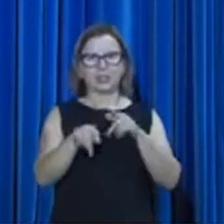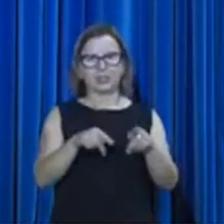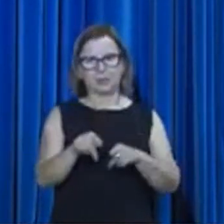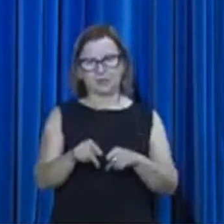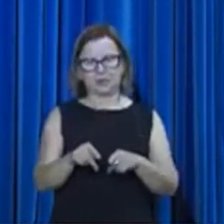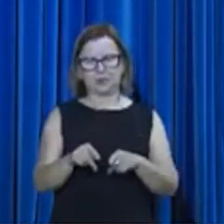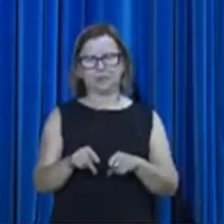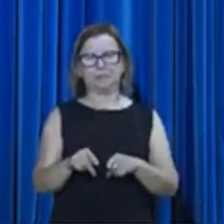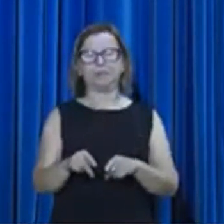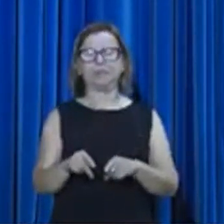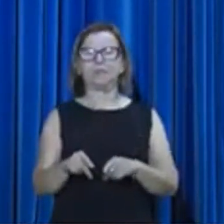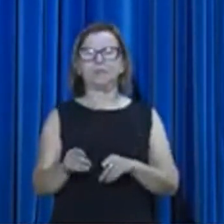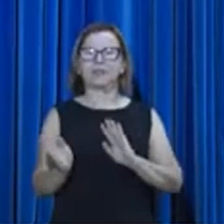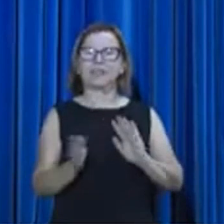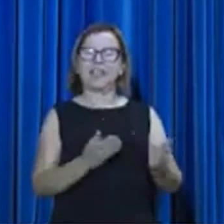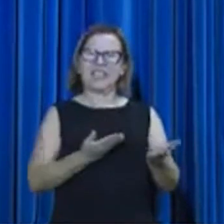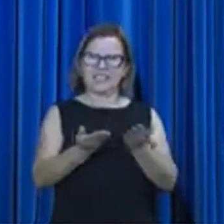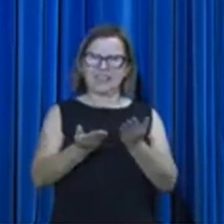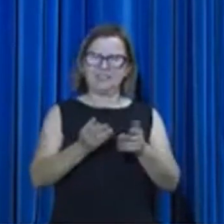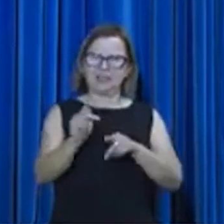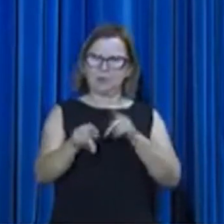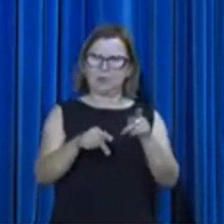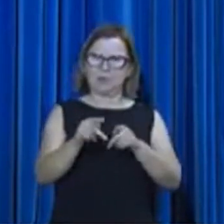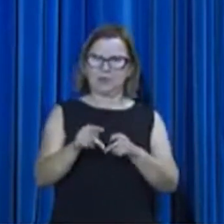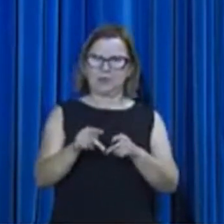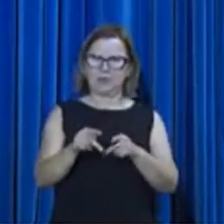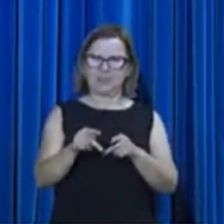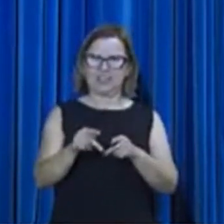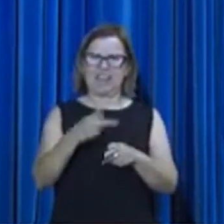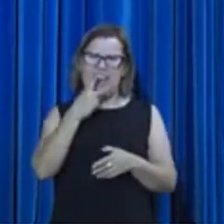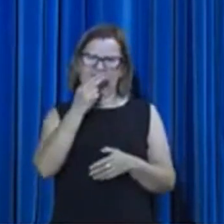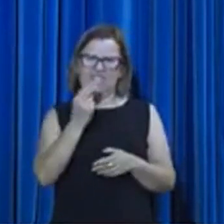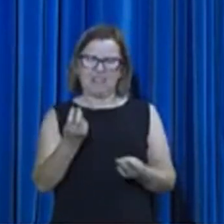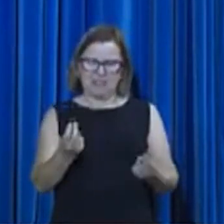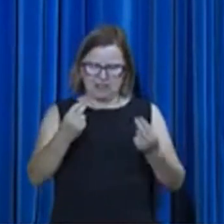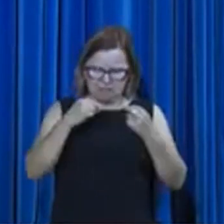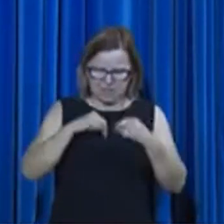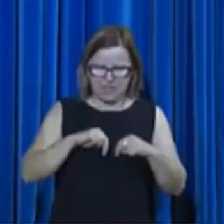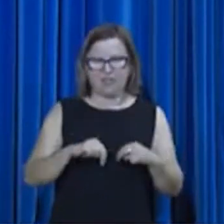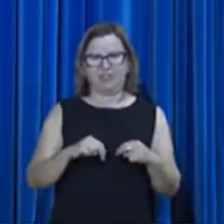Servir aos outros passou a ser algo humilhante.